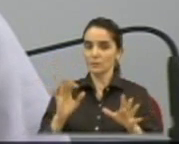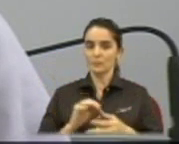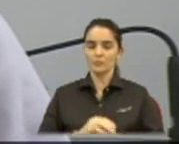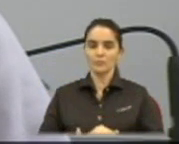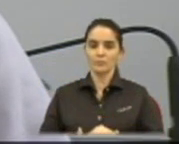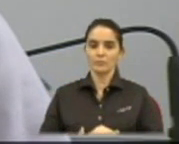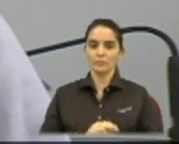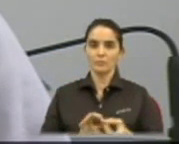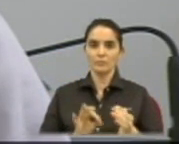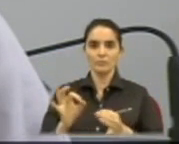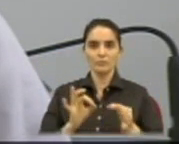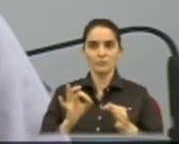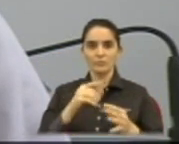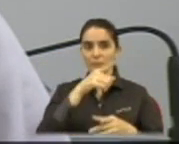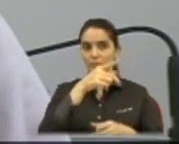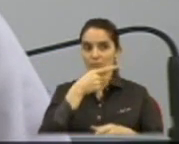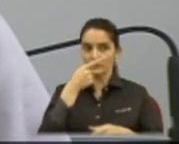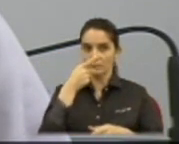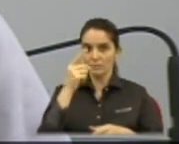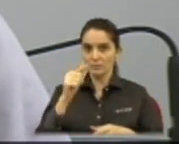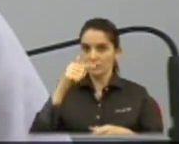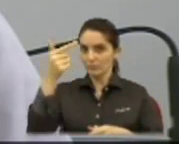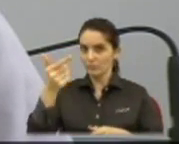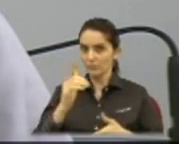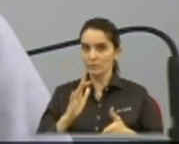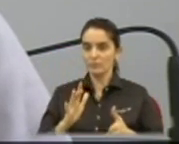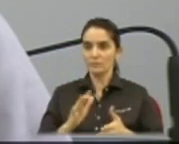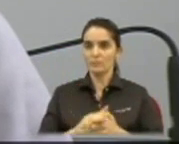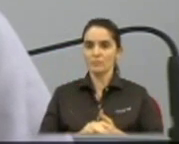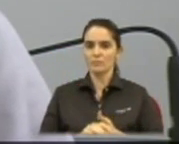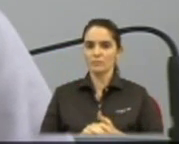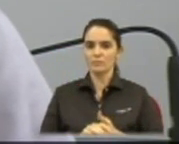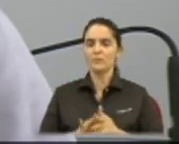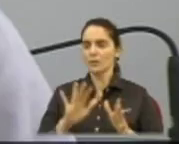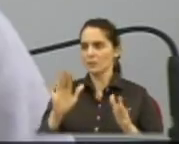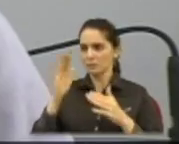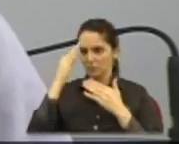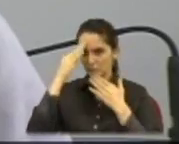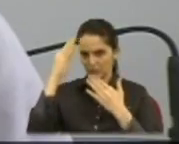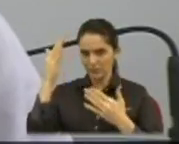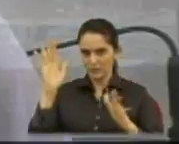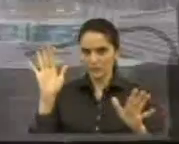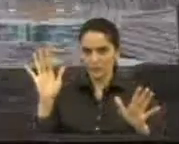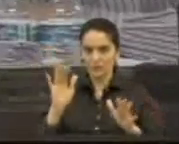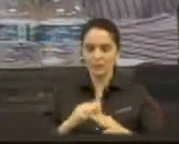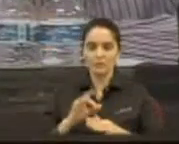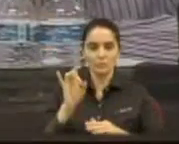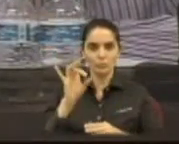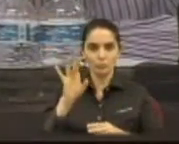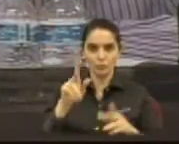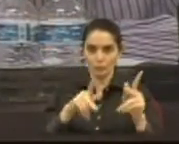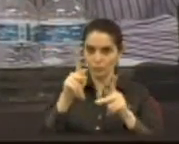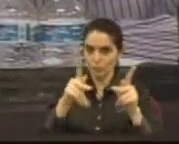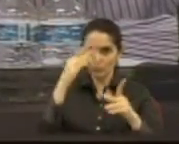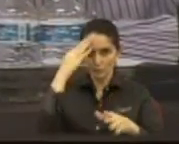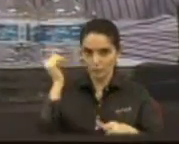que o senhor está falando que é o outro é o que ele comentou, não é esse que nós Exatamente. estamos... Obrigado, só para esclarecimento da população.